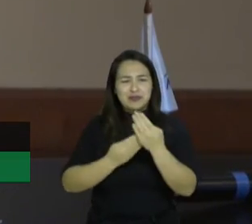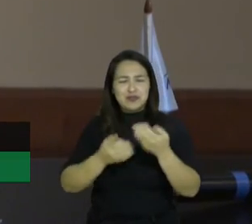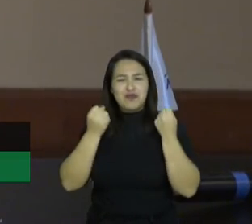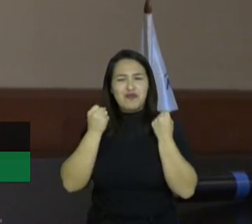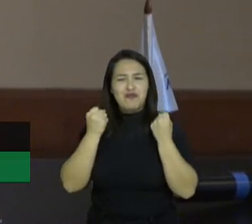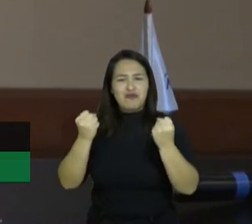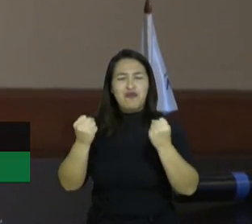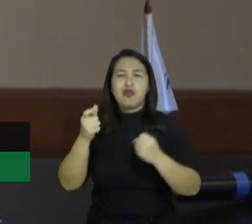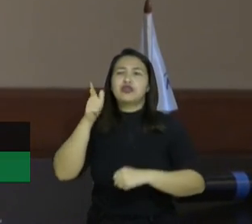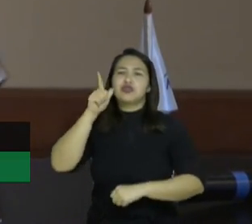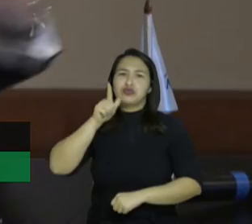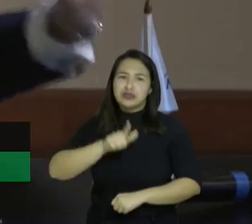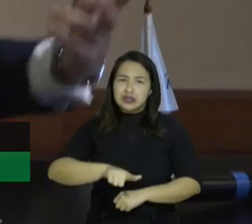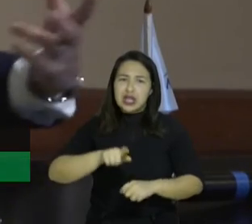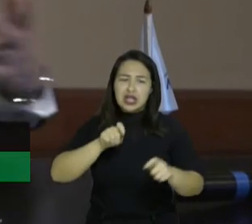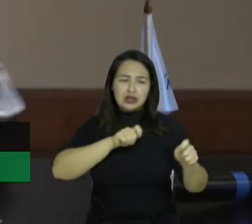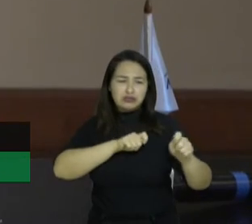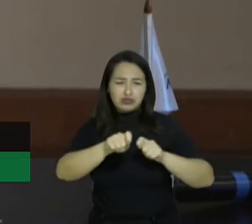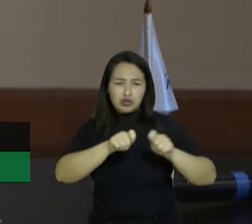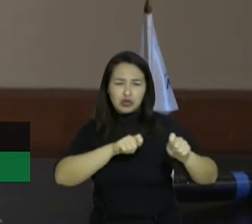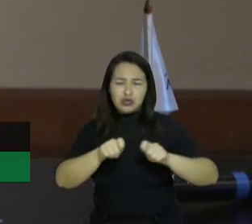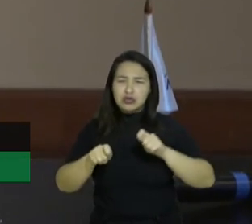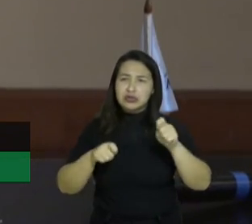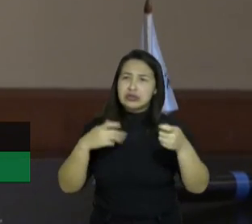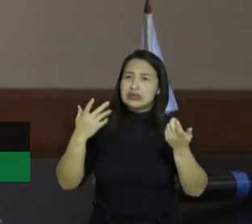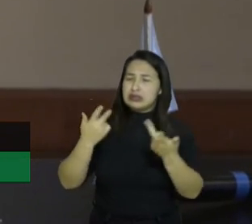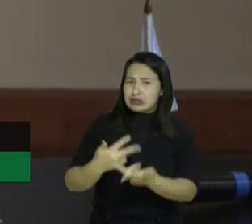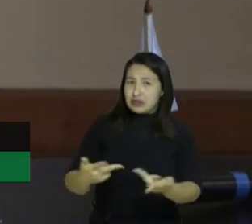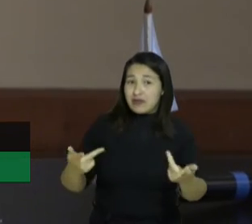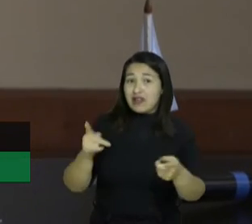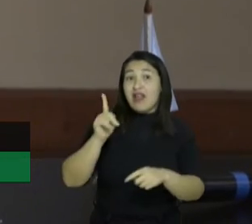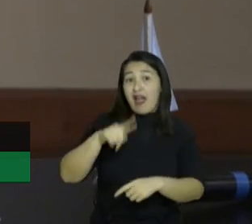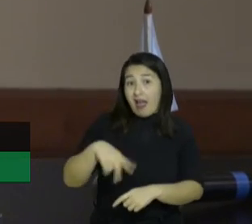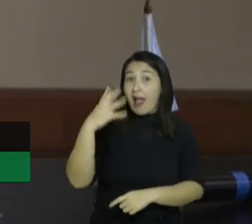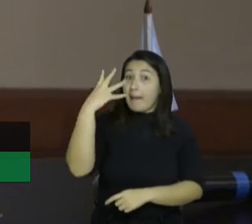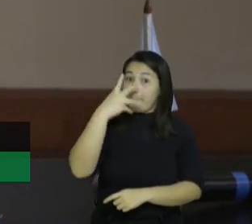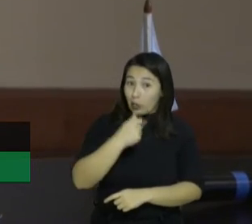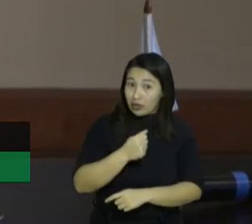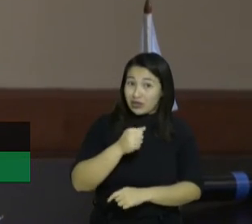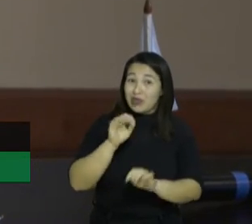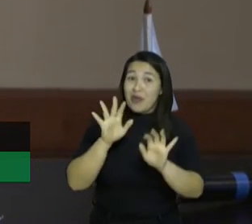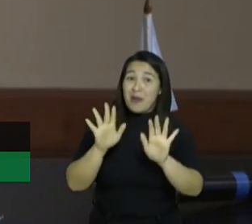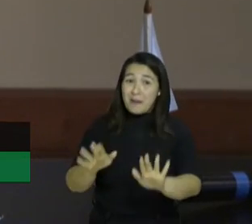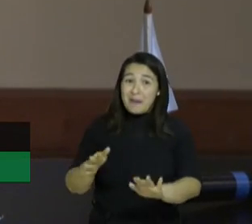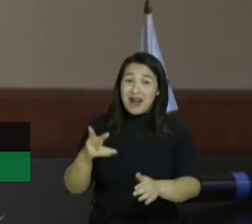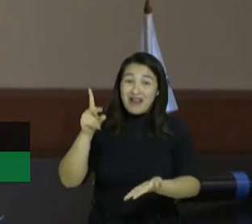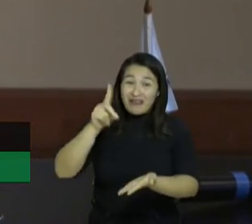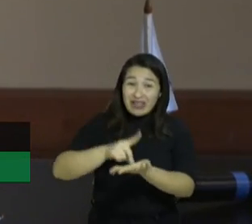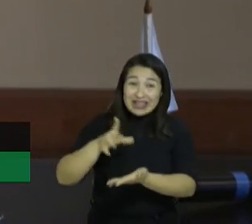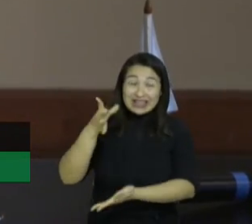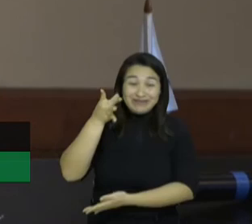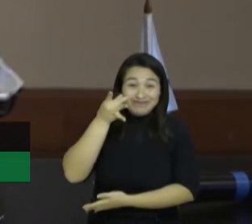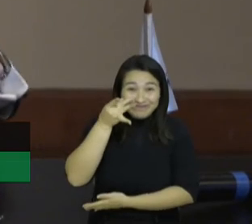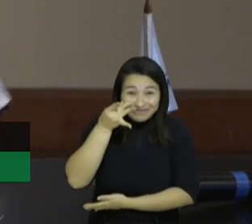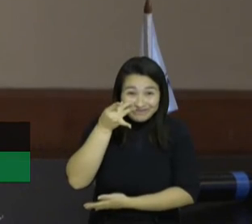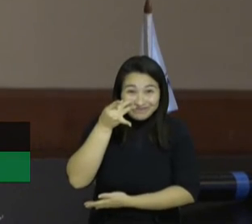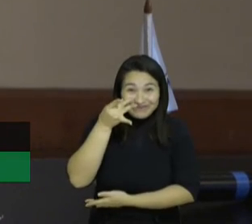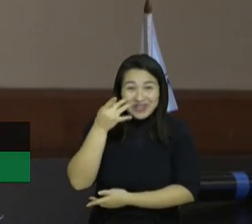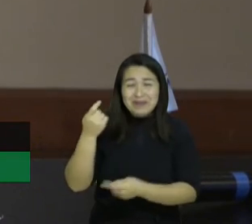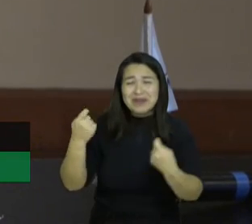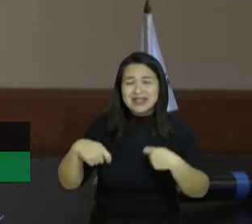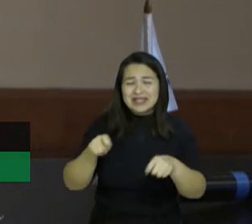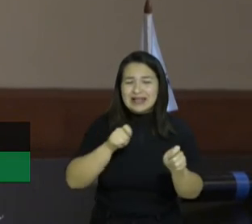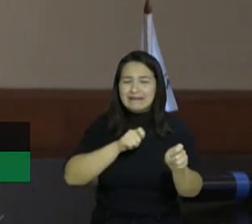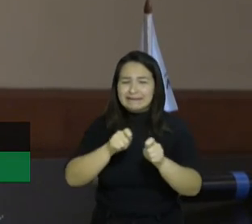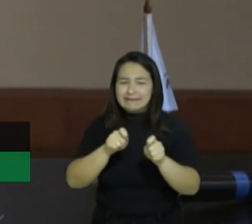obtém mais concessões quando negocia como gigante a união europeia é é bonito na teoria na prática você tem que negociar com os